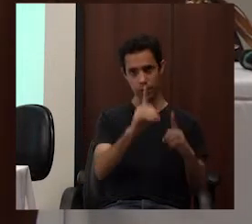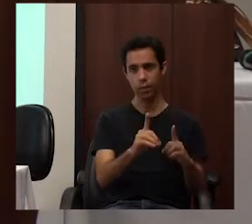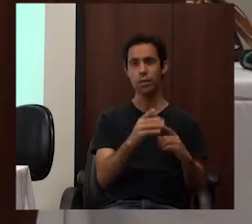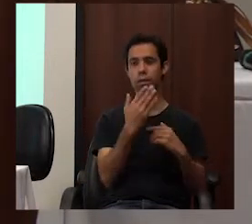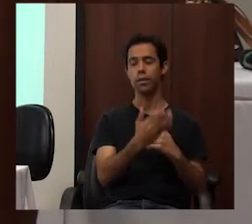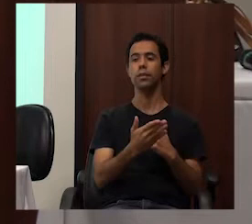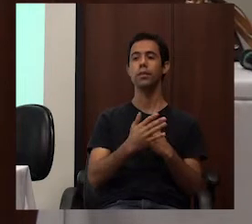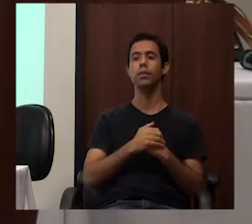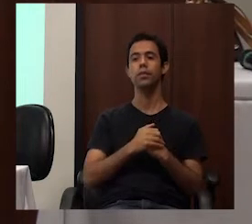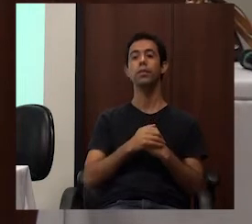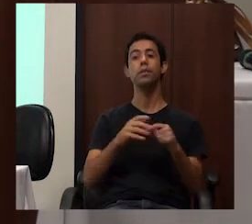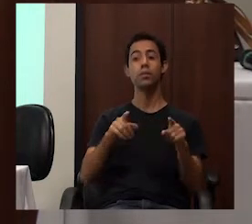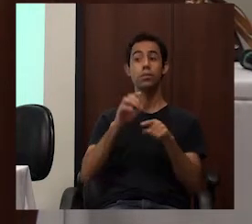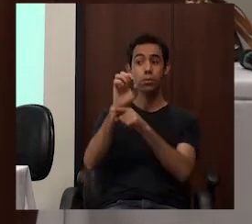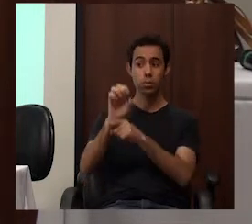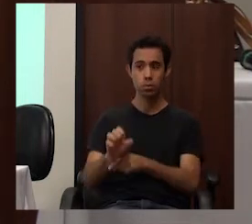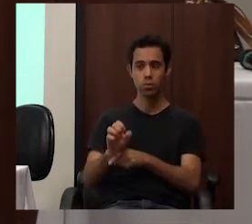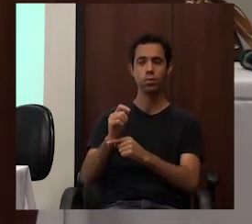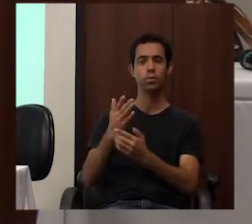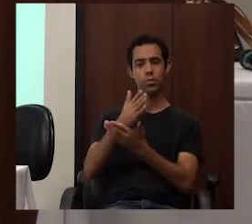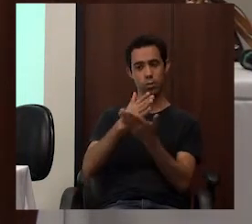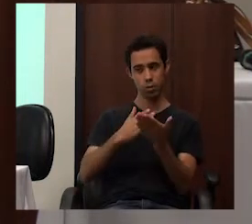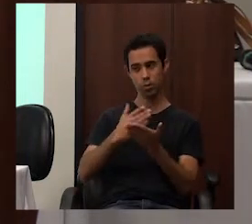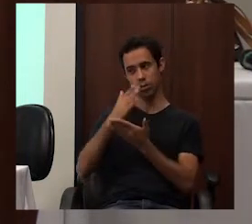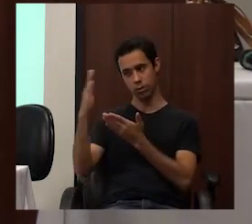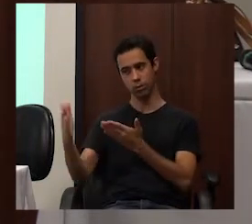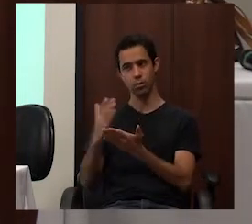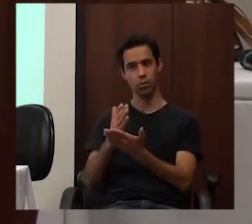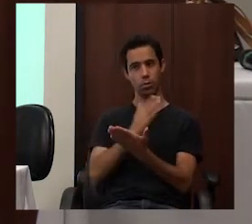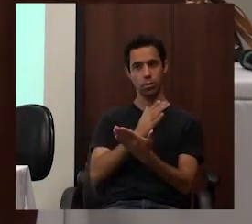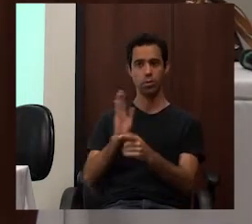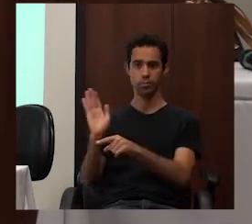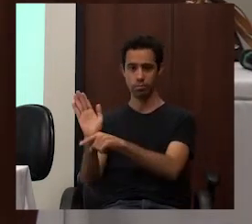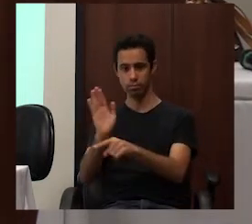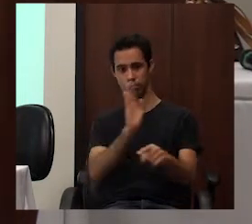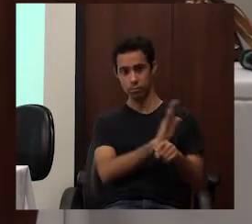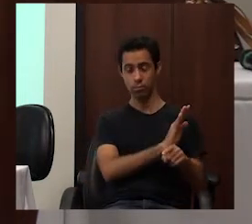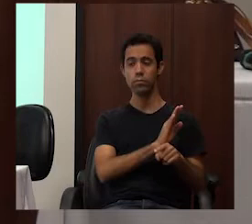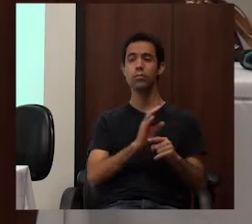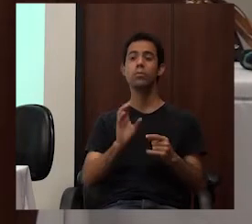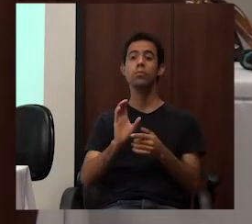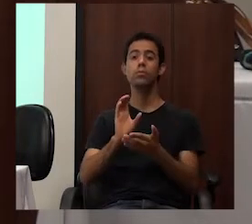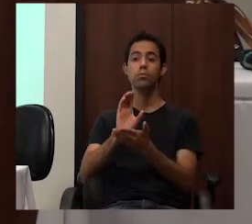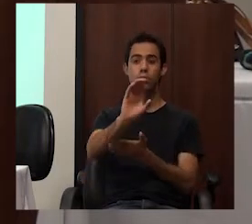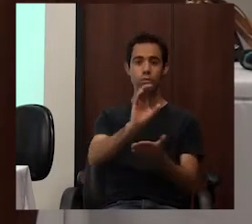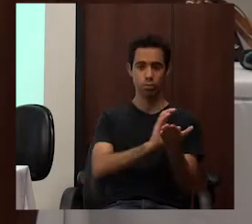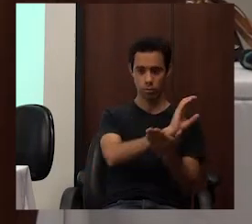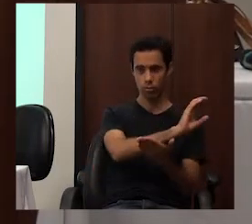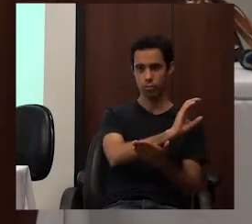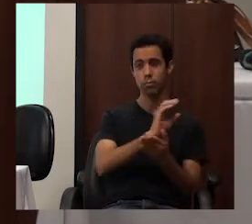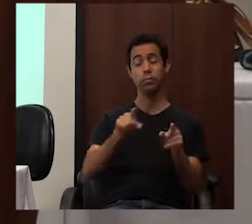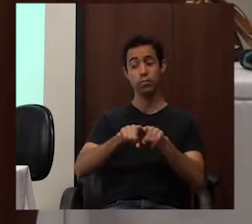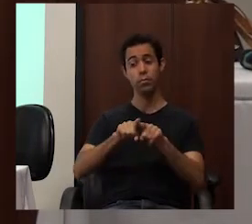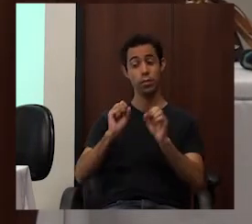específicos. O Estado divide não somente recursos materiais, mas também esforços de